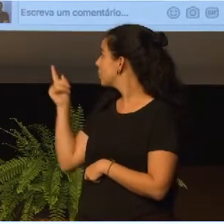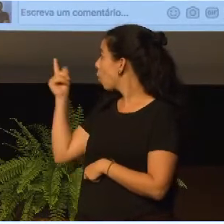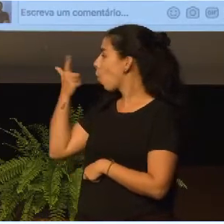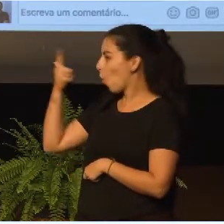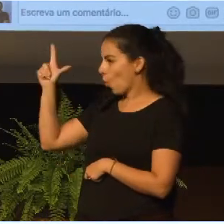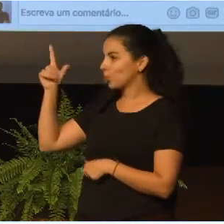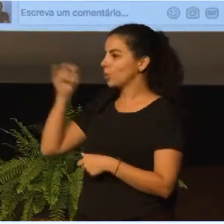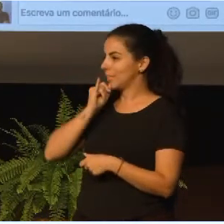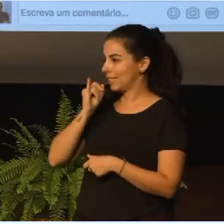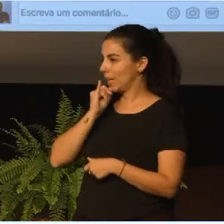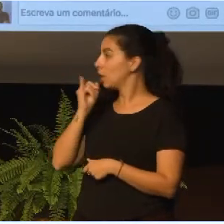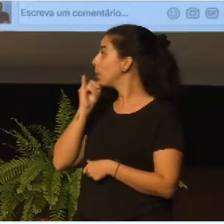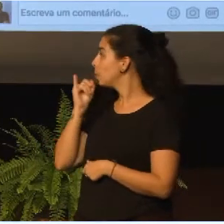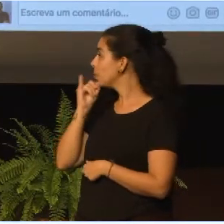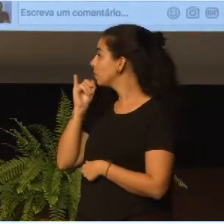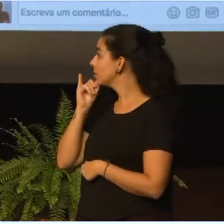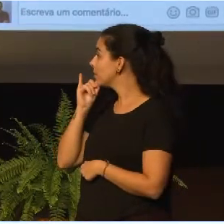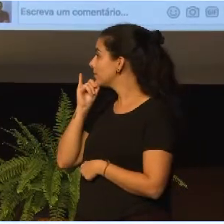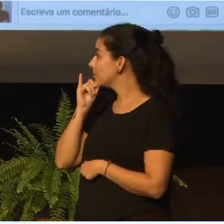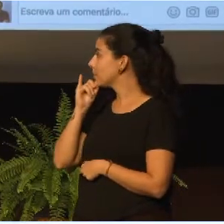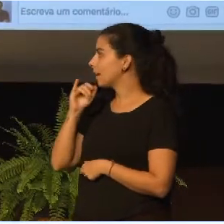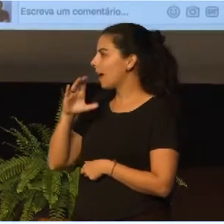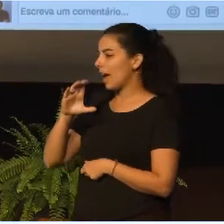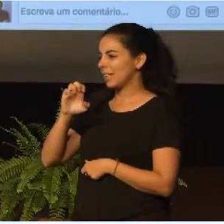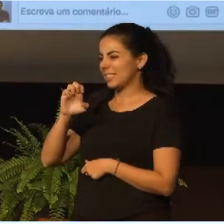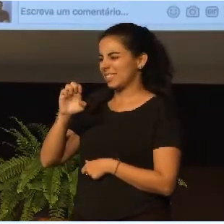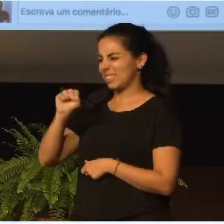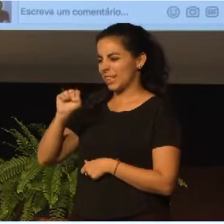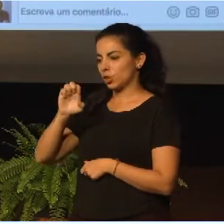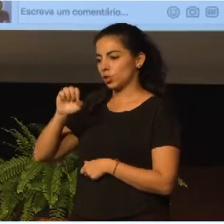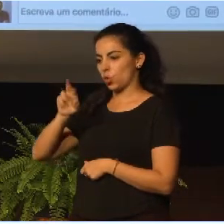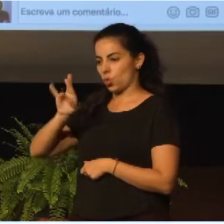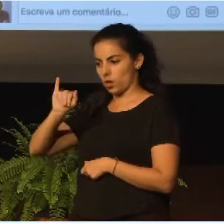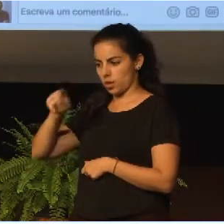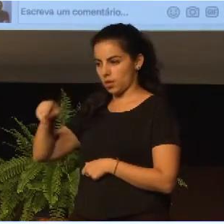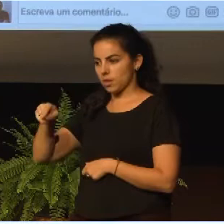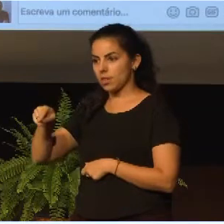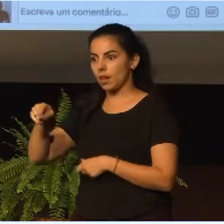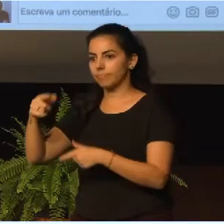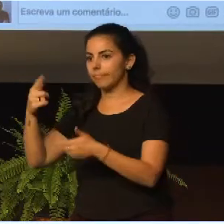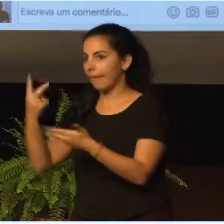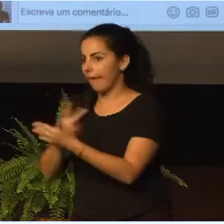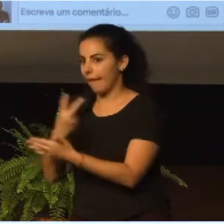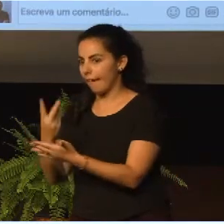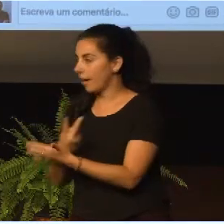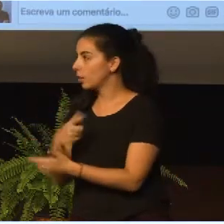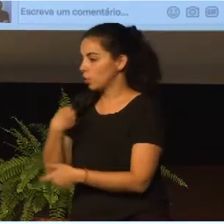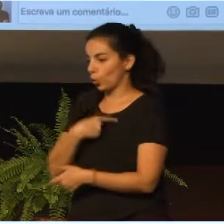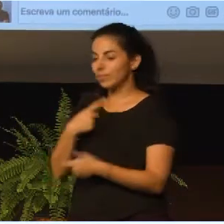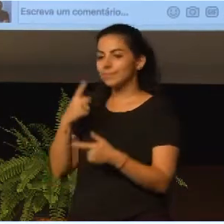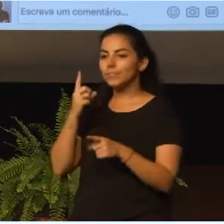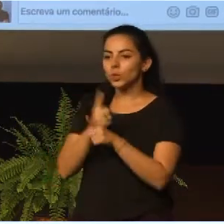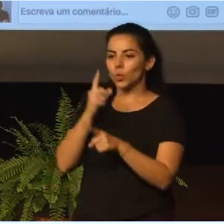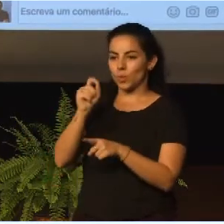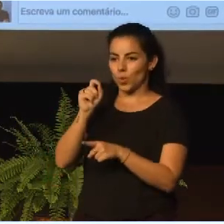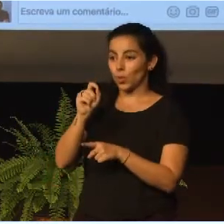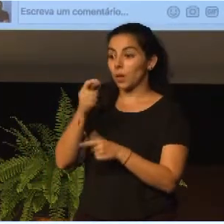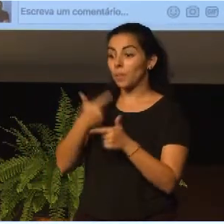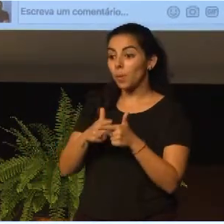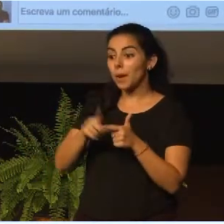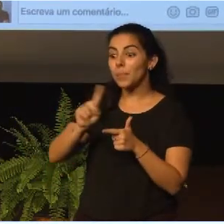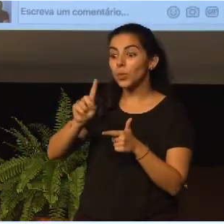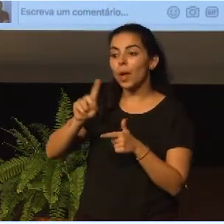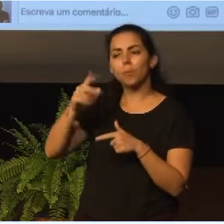Outro caso, equívoco por parte da assessoria. Isso é muito legal. A gente descobriu nesse 1 ano de Serenata que o problema não são os